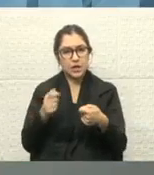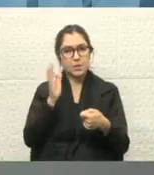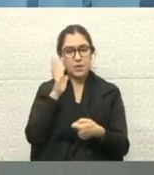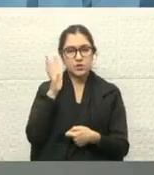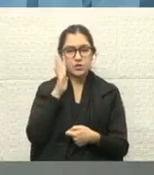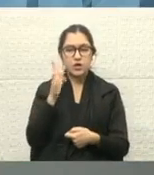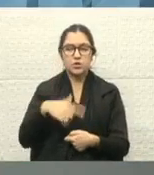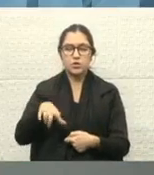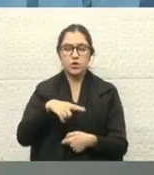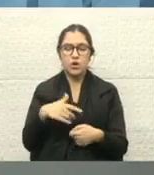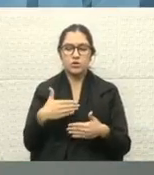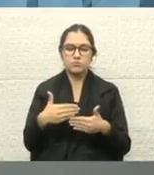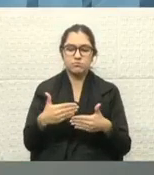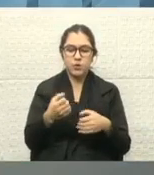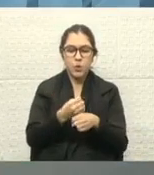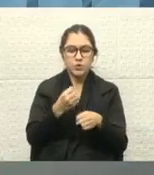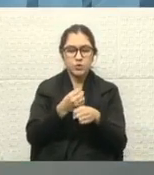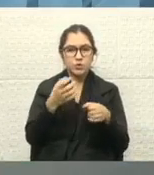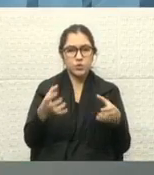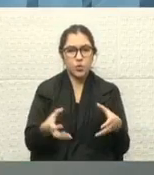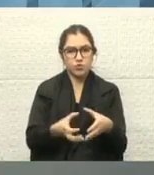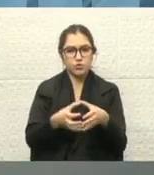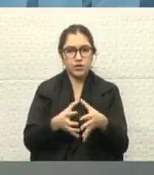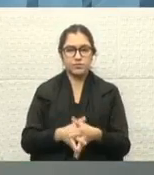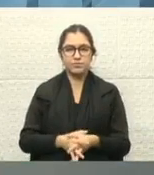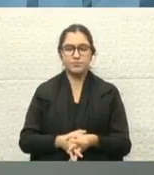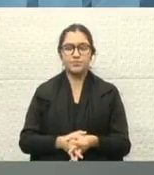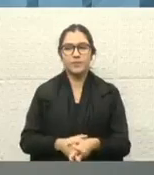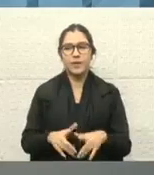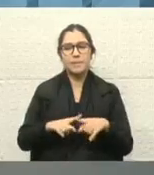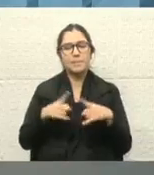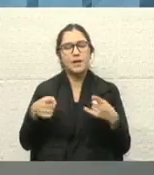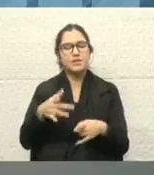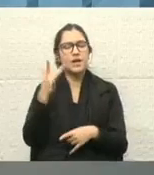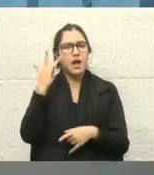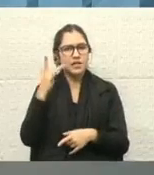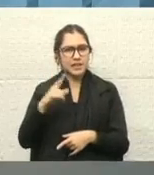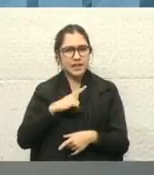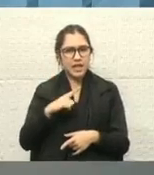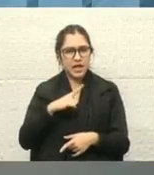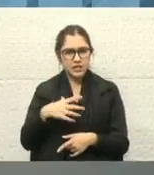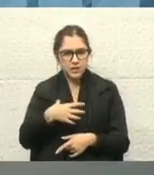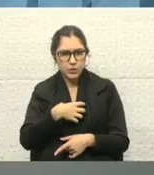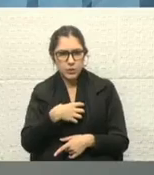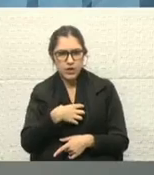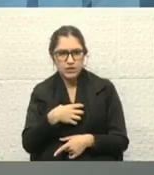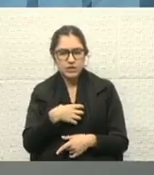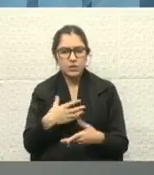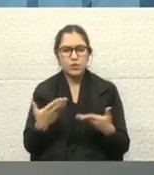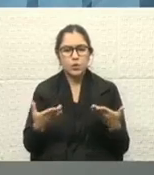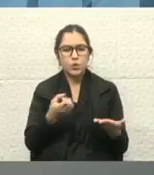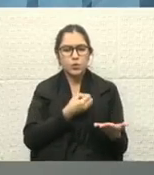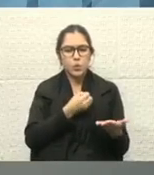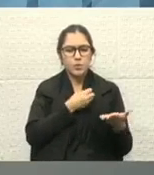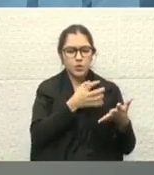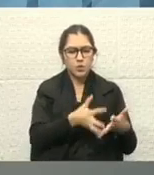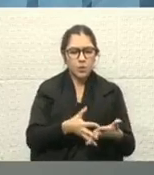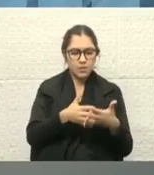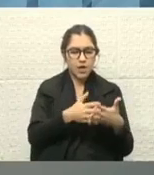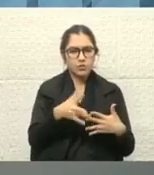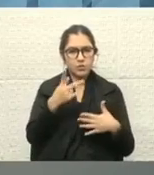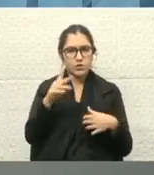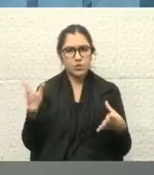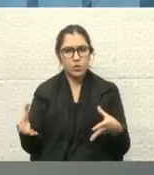imaginária, nós construímos o conjugado. Mas será que existe uma situação em que o número complexo e o